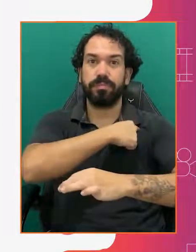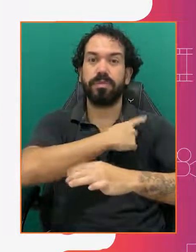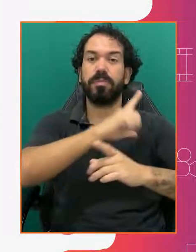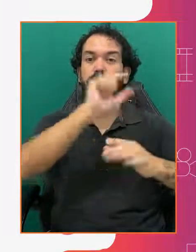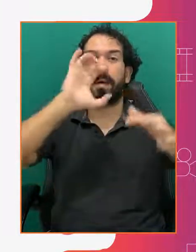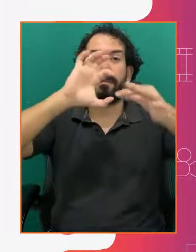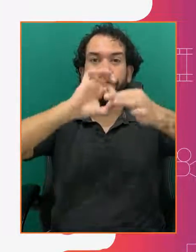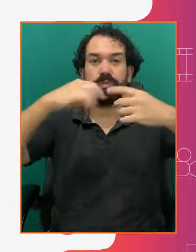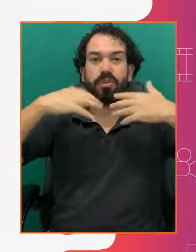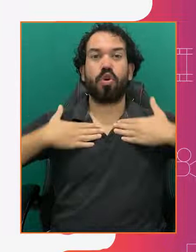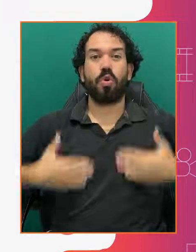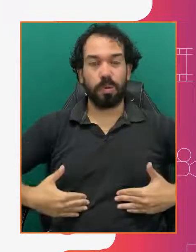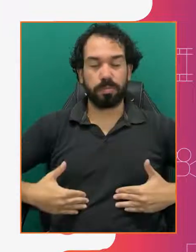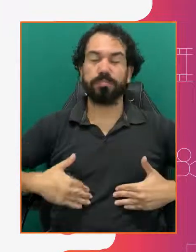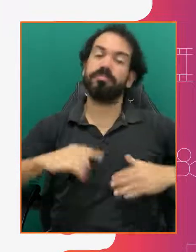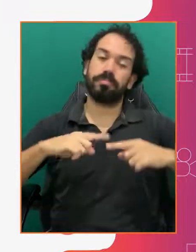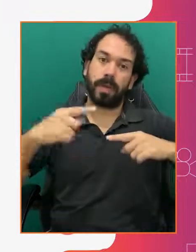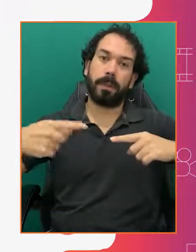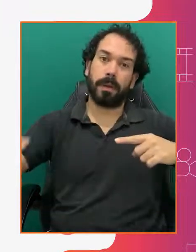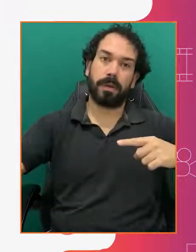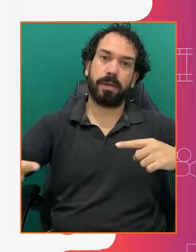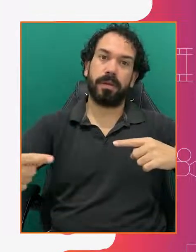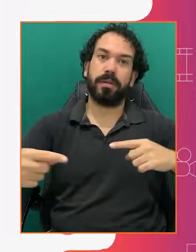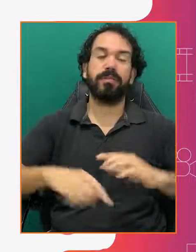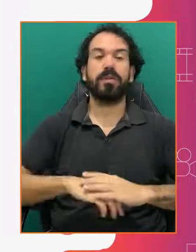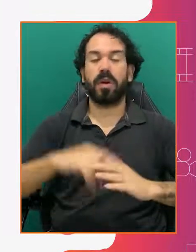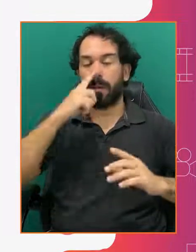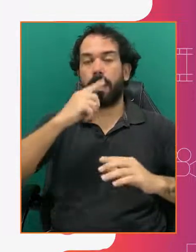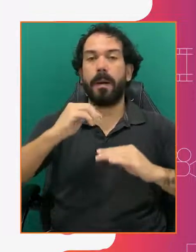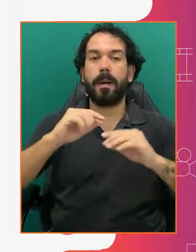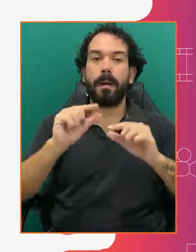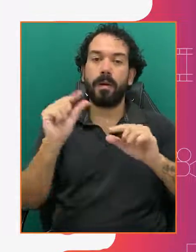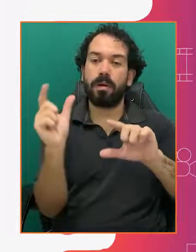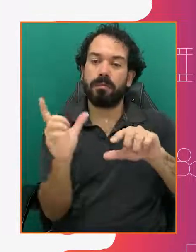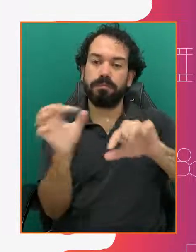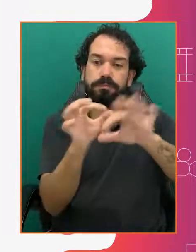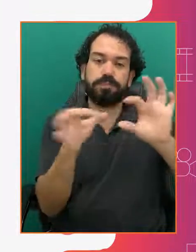ao tronco, e assim por diante. É uma ordem de hierarquia.